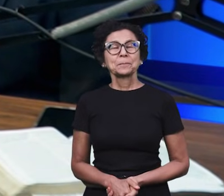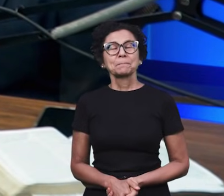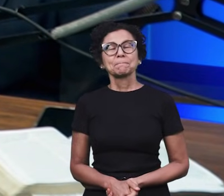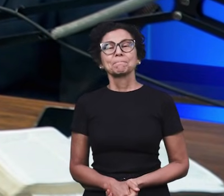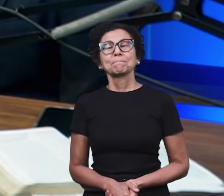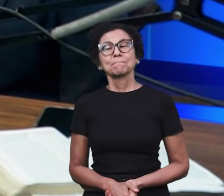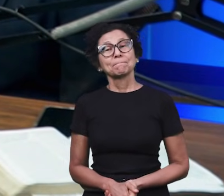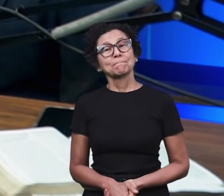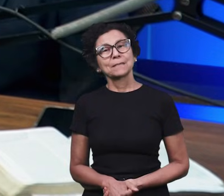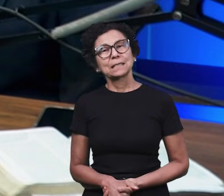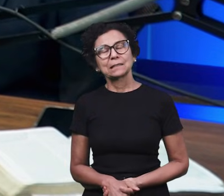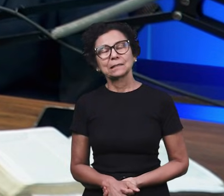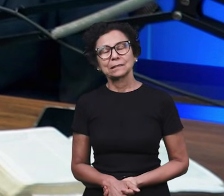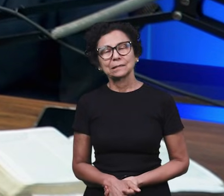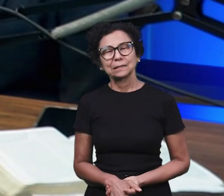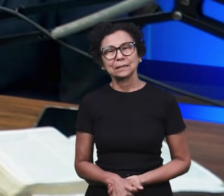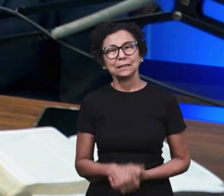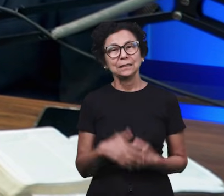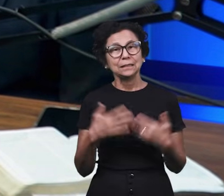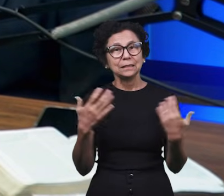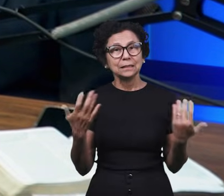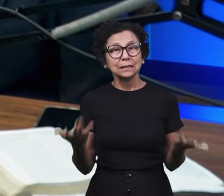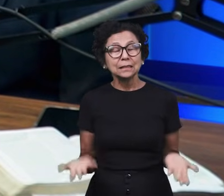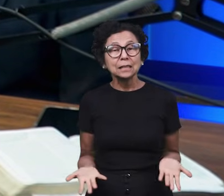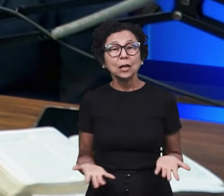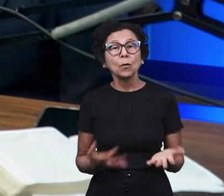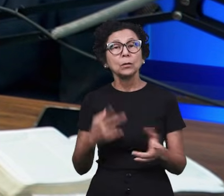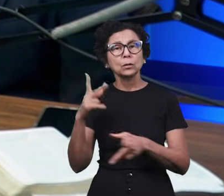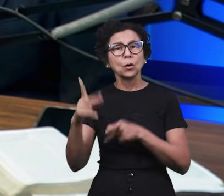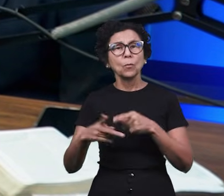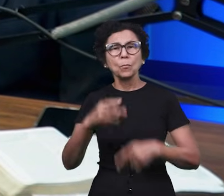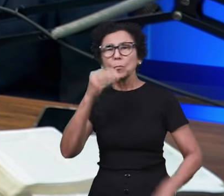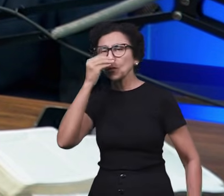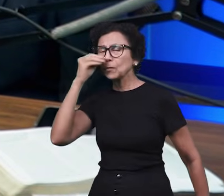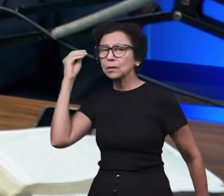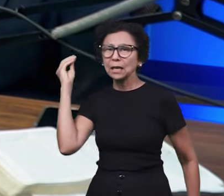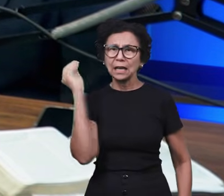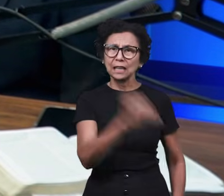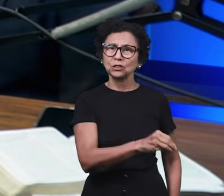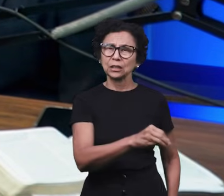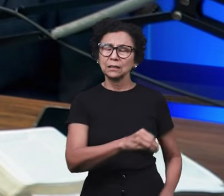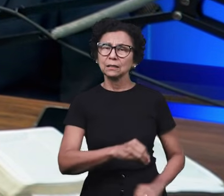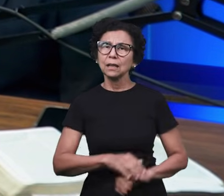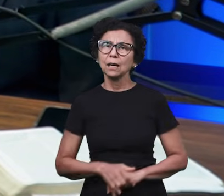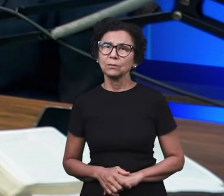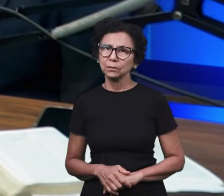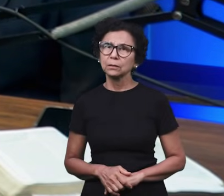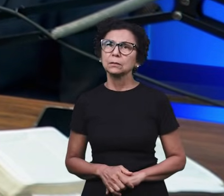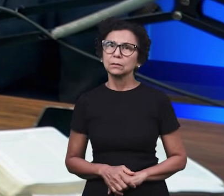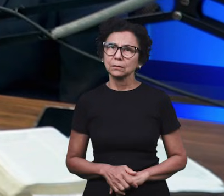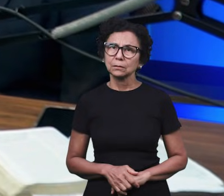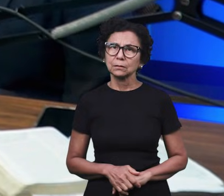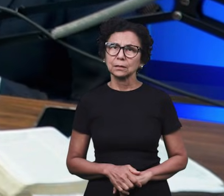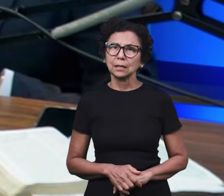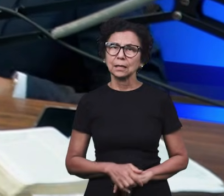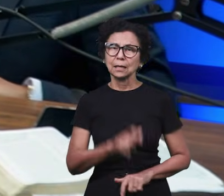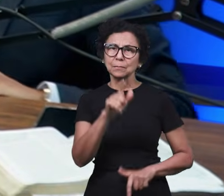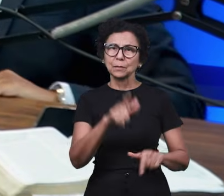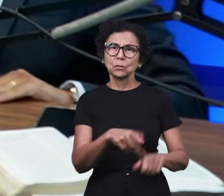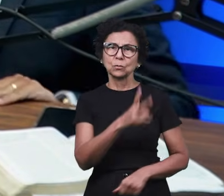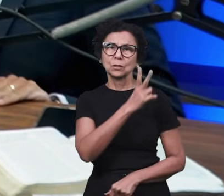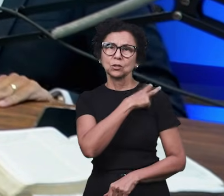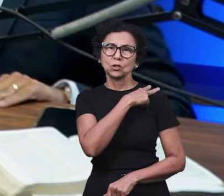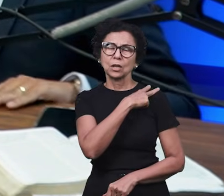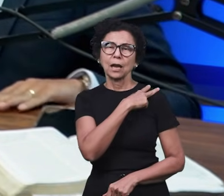entender o porquê que as pessoas elas rejeitavam tanto os publicanos, como no caso de Zaqueu, que você leu aí no texto,